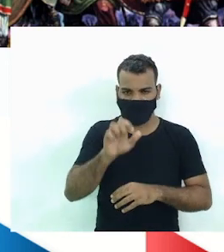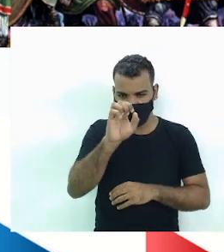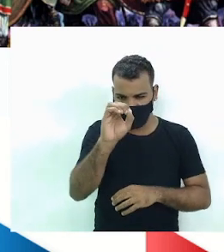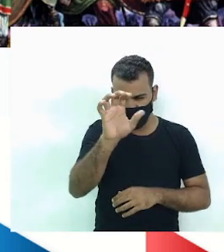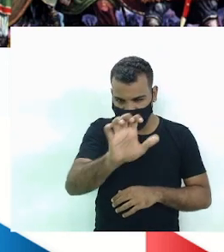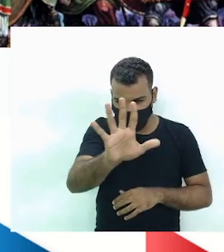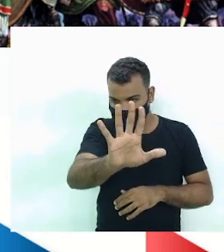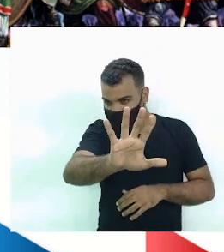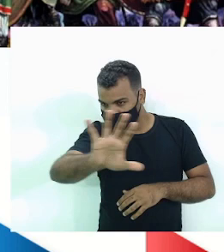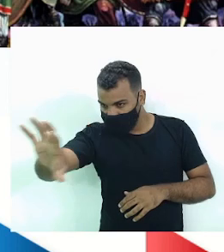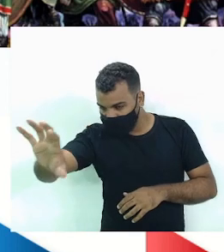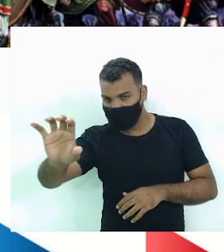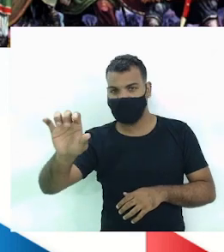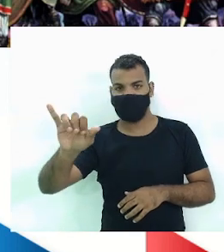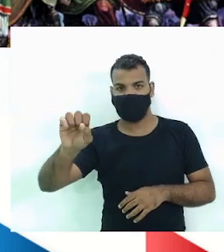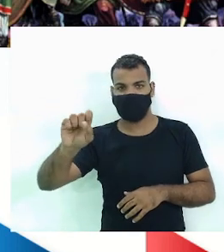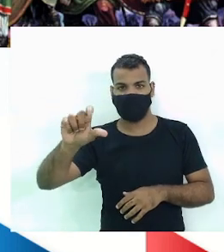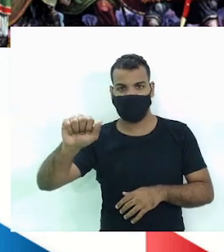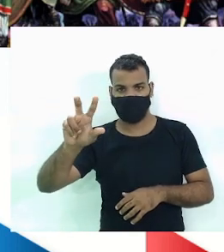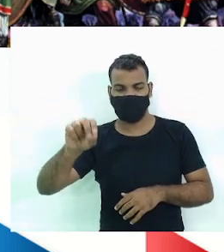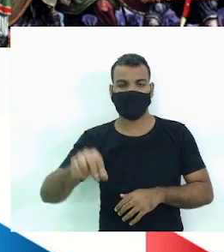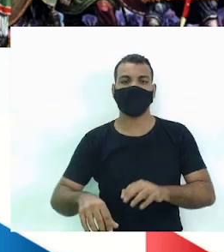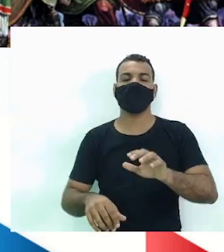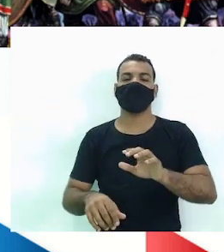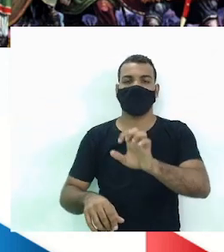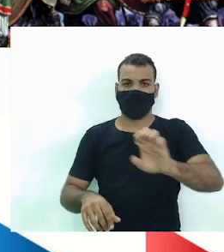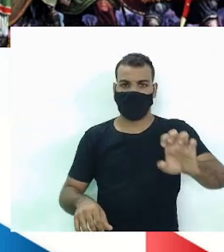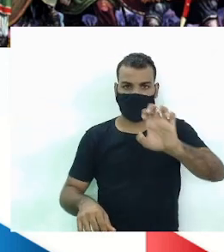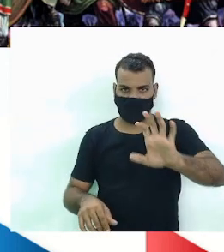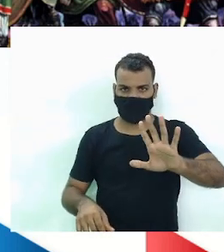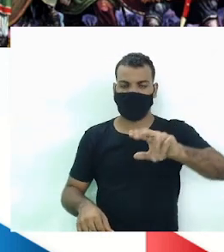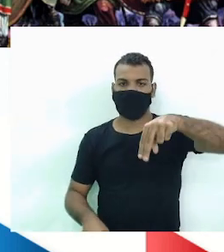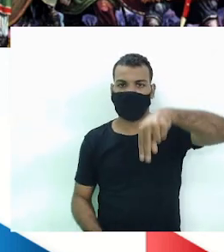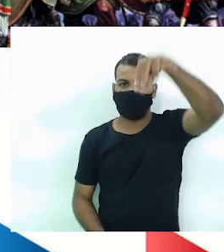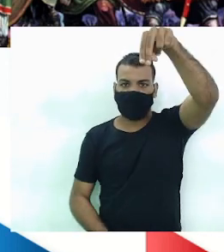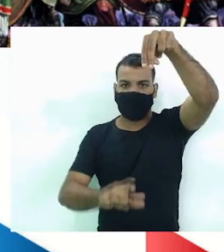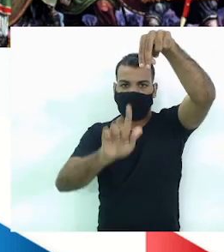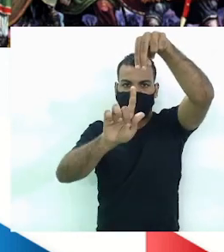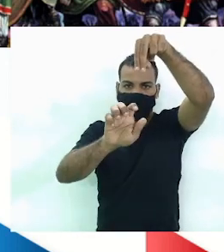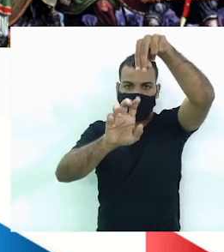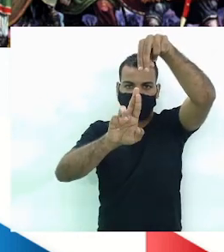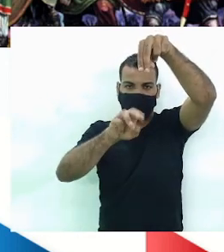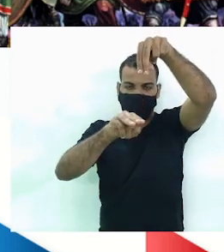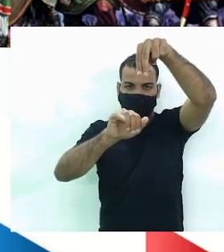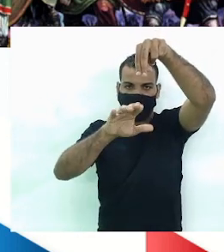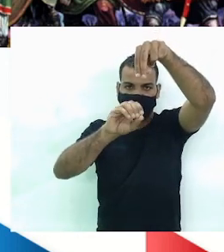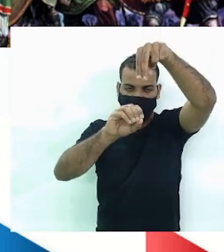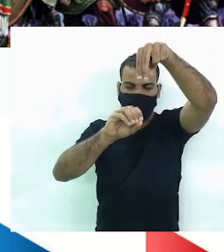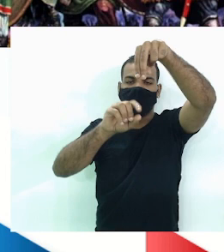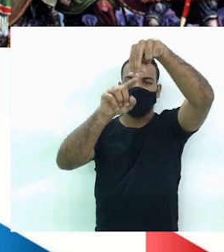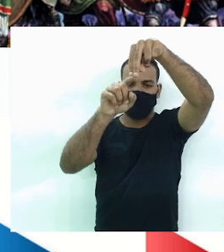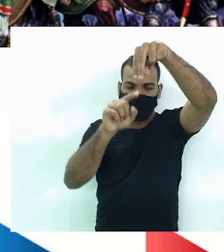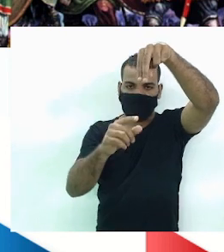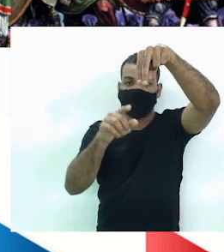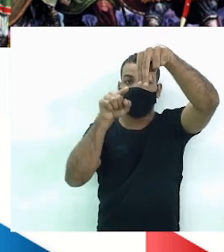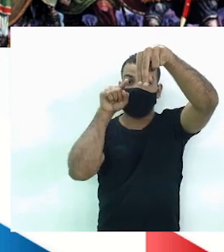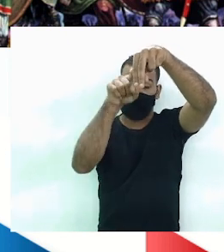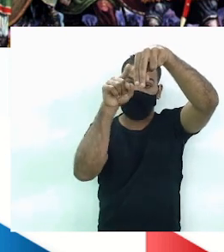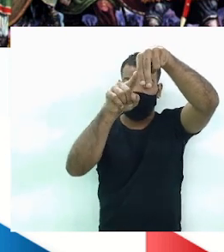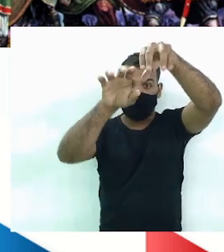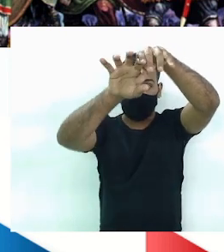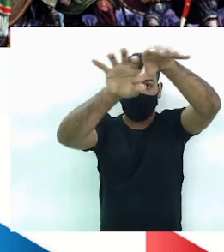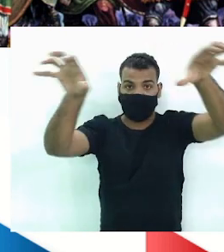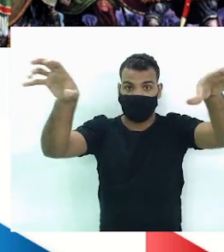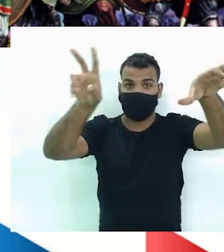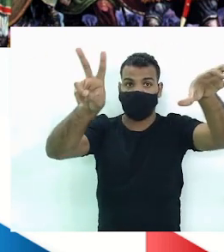os eslavos, o norte da Europa vai ser os germânicos. Os germânicos que vão ser subdivididos